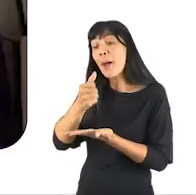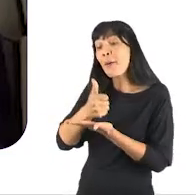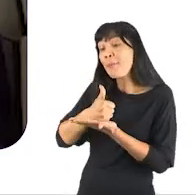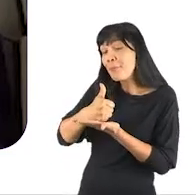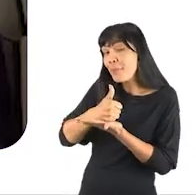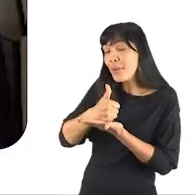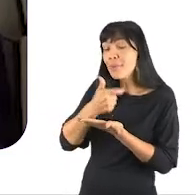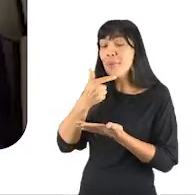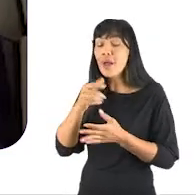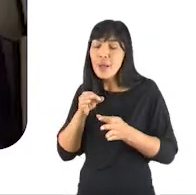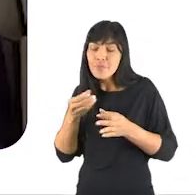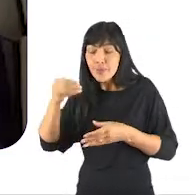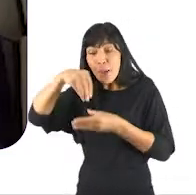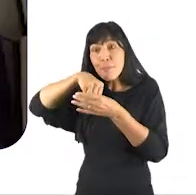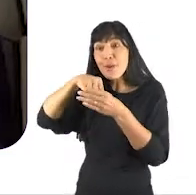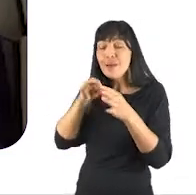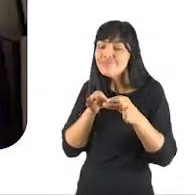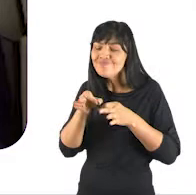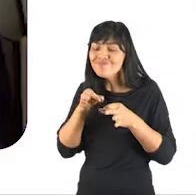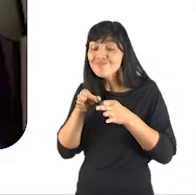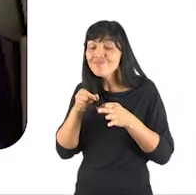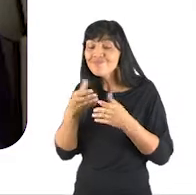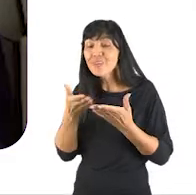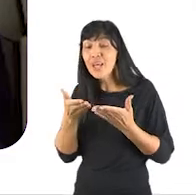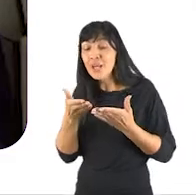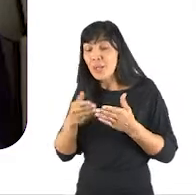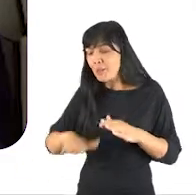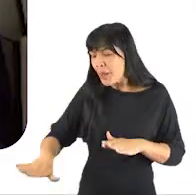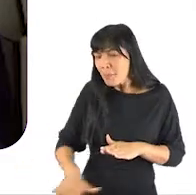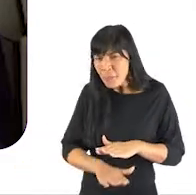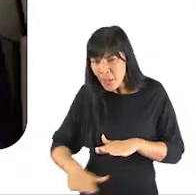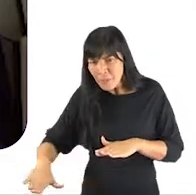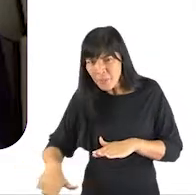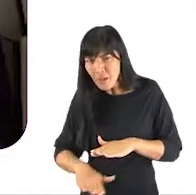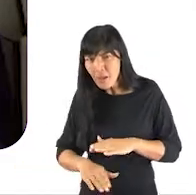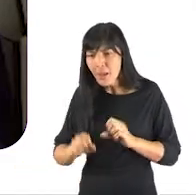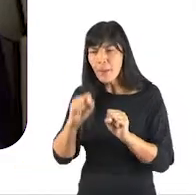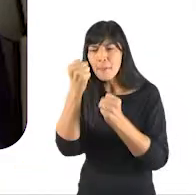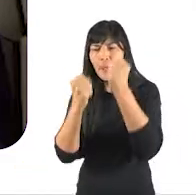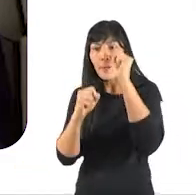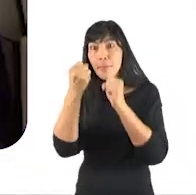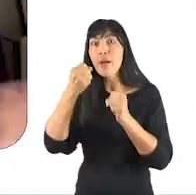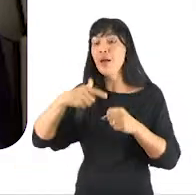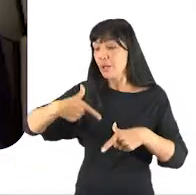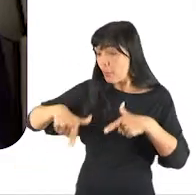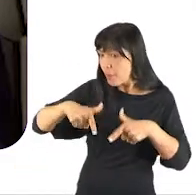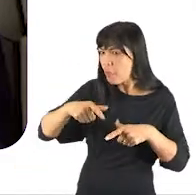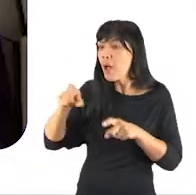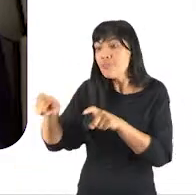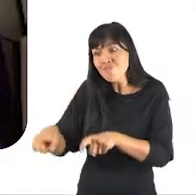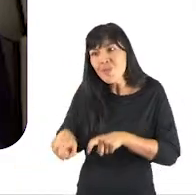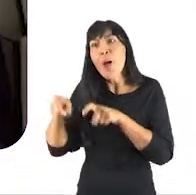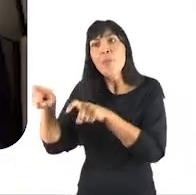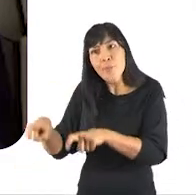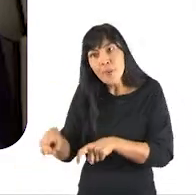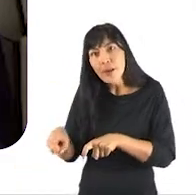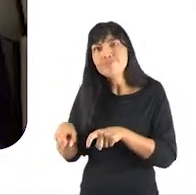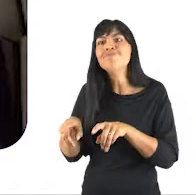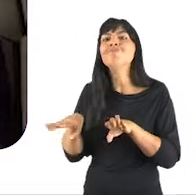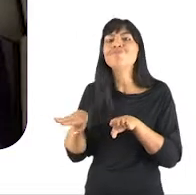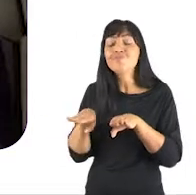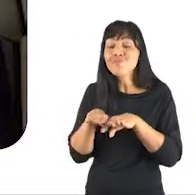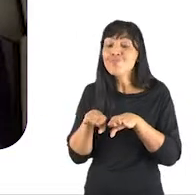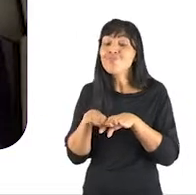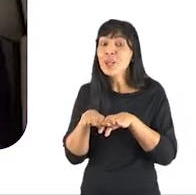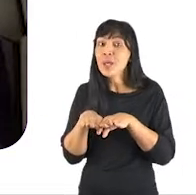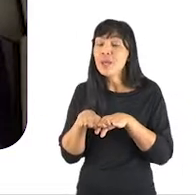profissionais dentro das organizações, desde o chão de fábrica, desde do trabalhador na agricultura, até